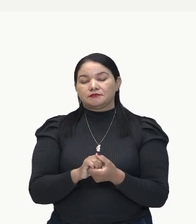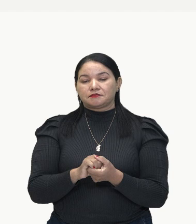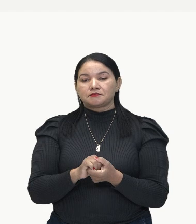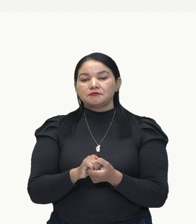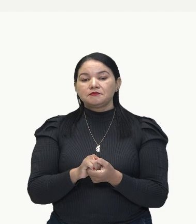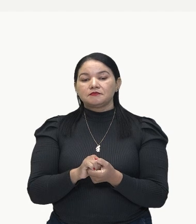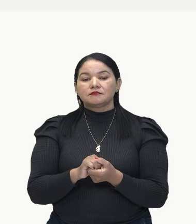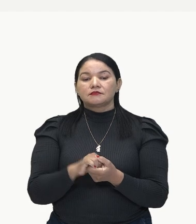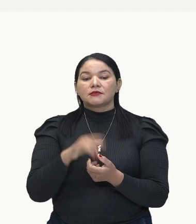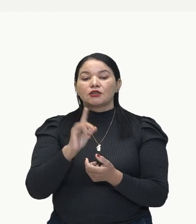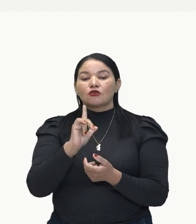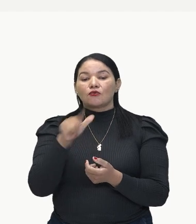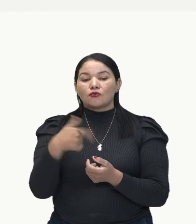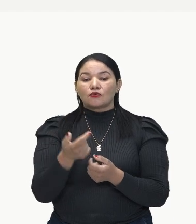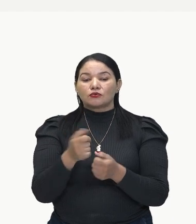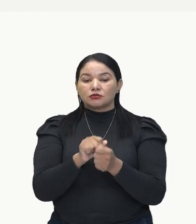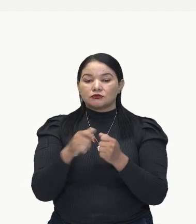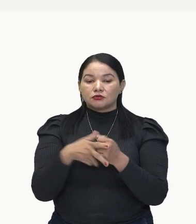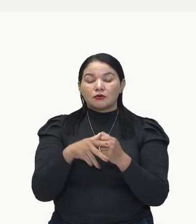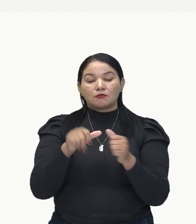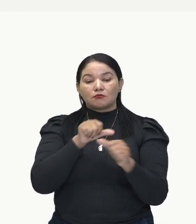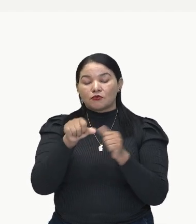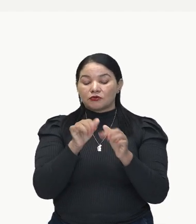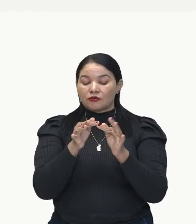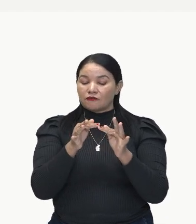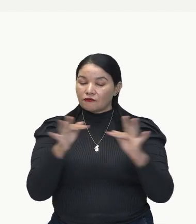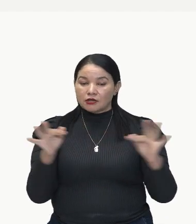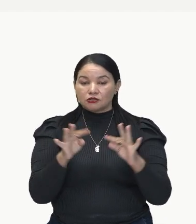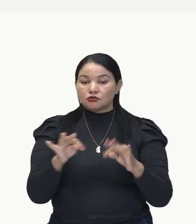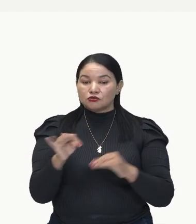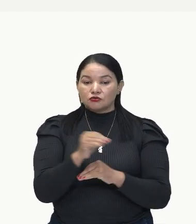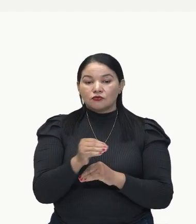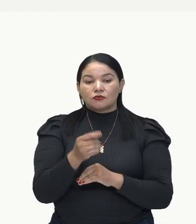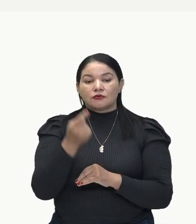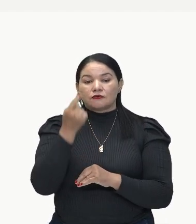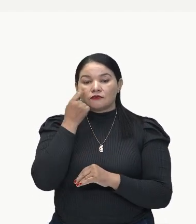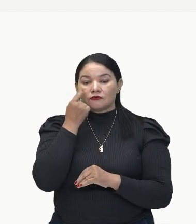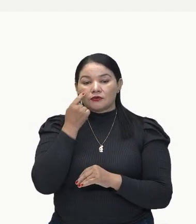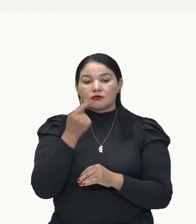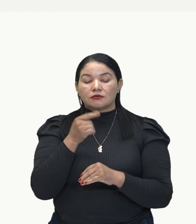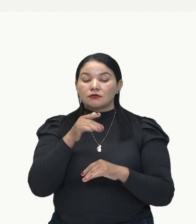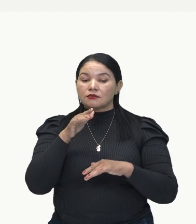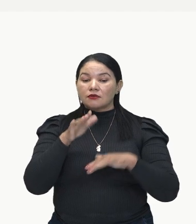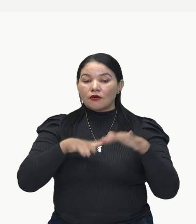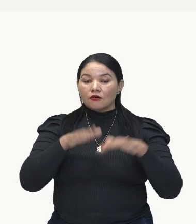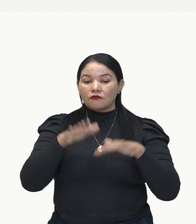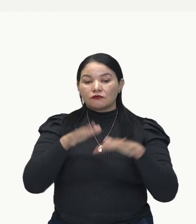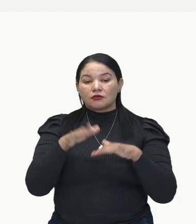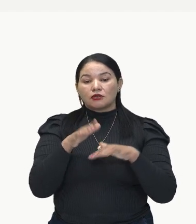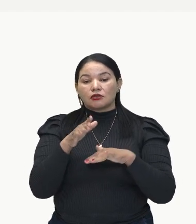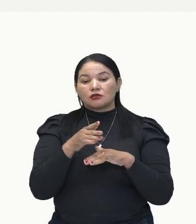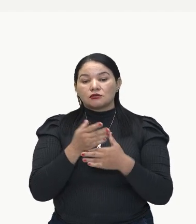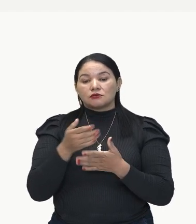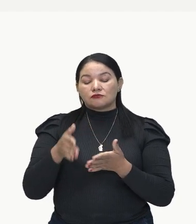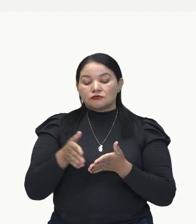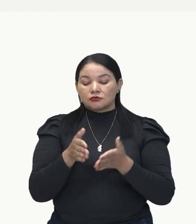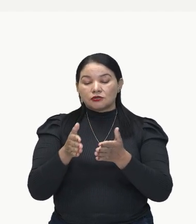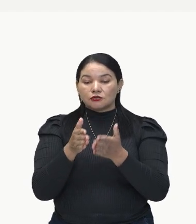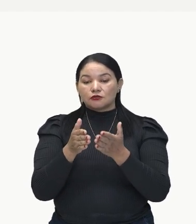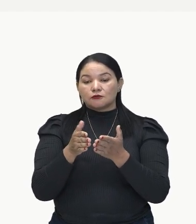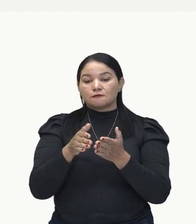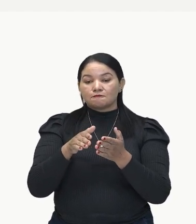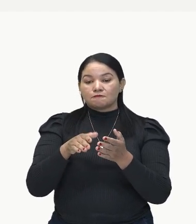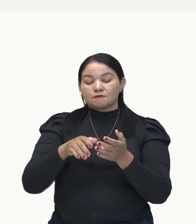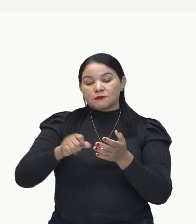E o advérbio modifica a frase inteira. Provavelmente subiremos o rio de voadeira. colocando aí essa ideia de dúvida em toda